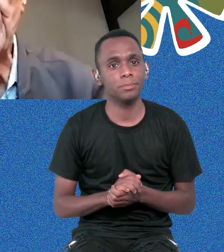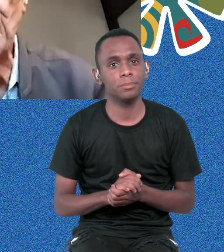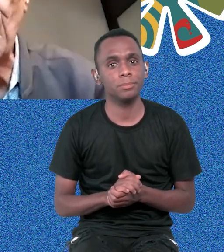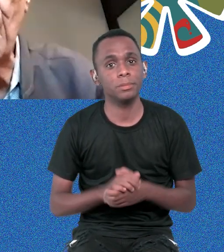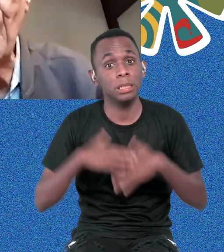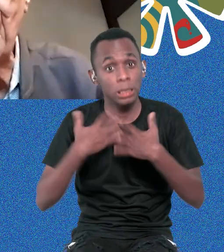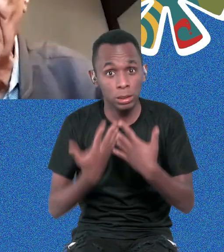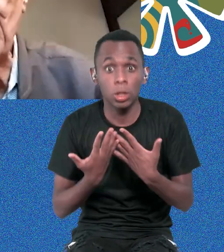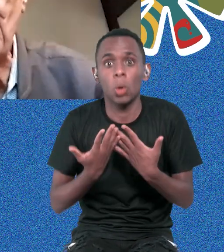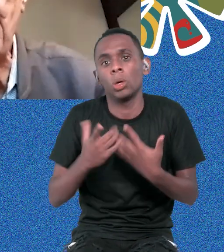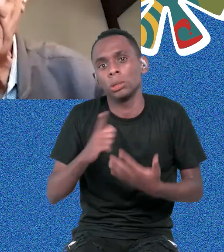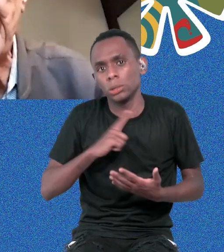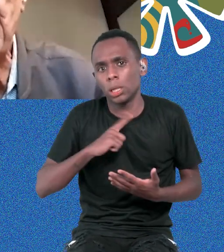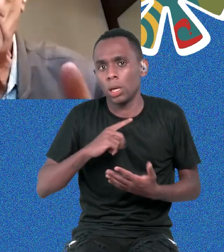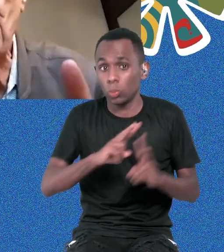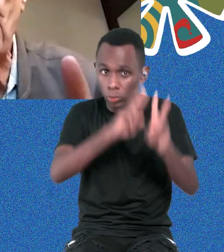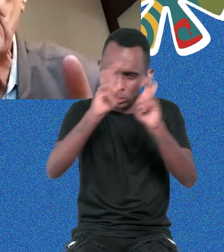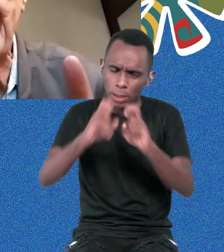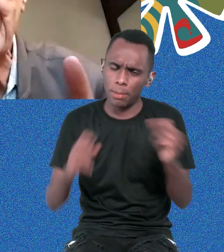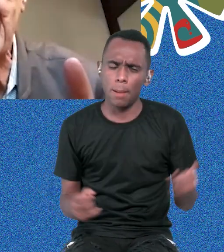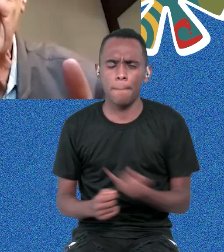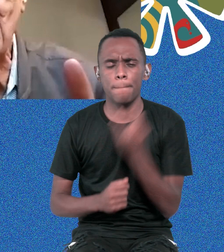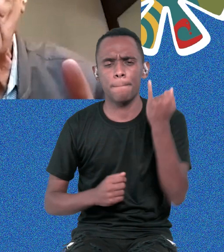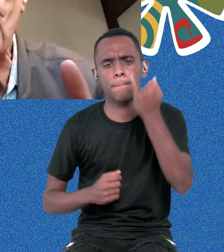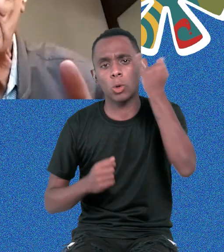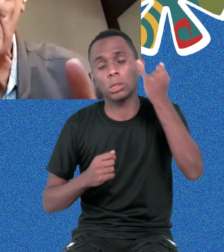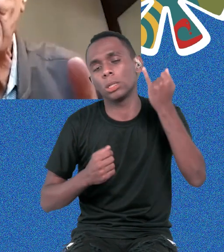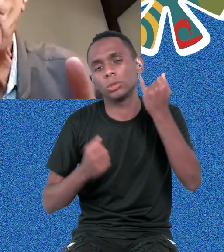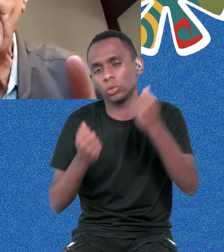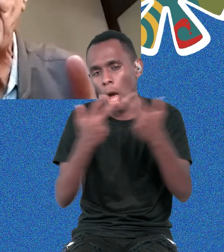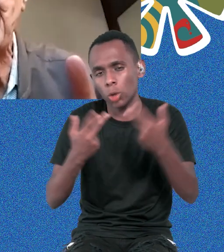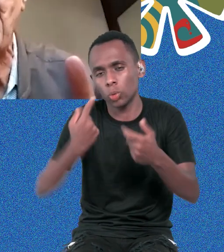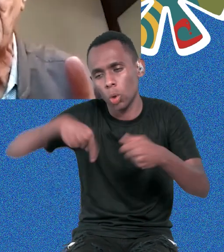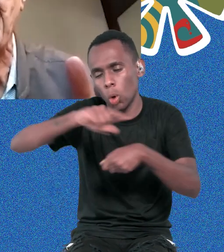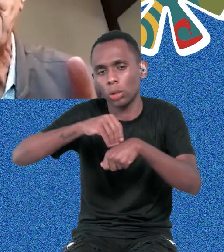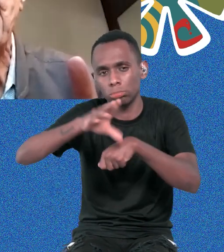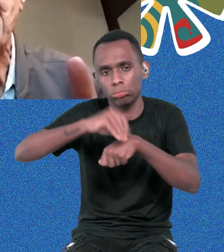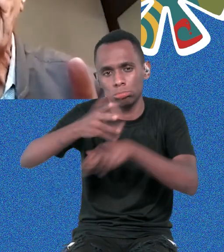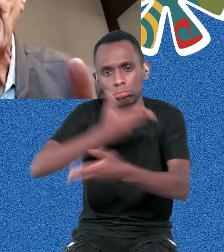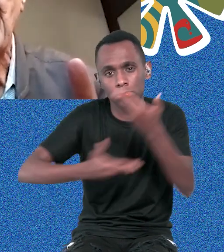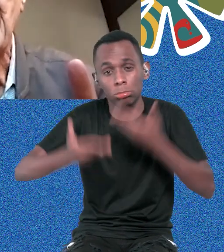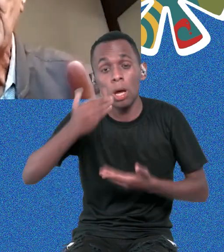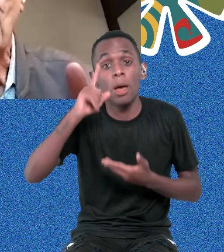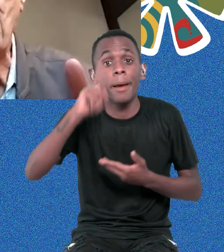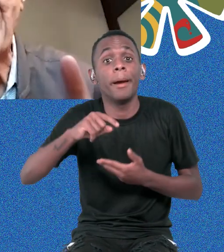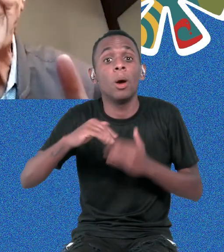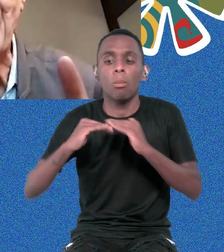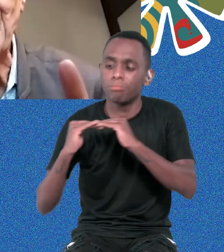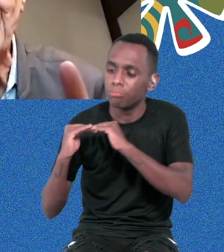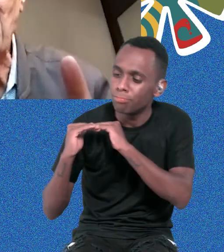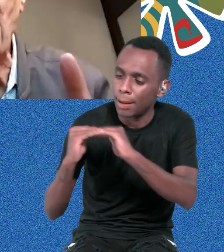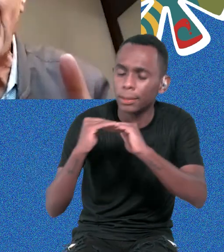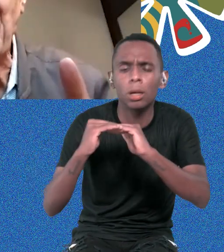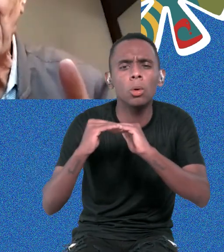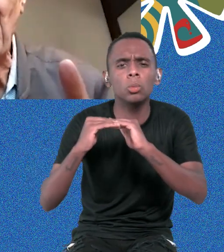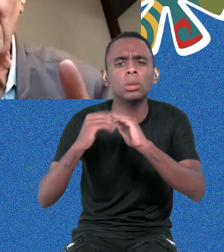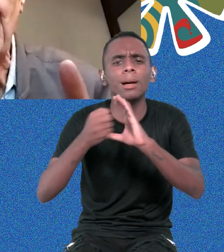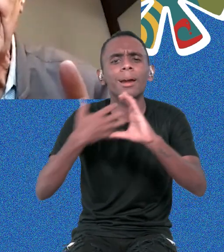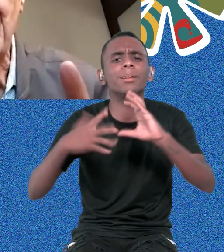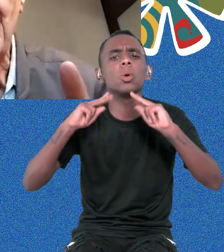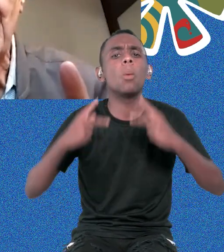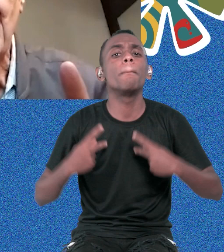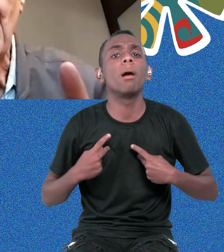Aqui discuto um ponto que me parece muito importante com tudo isto que estávamos colocando até agora. O padrão de